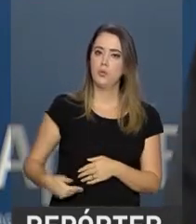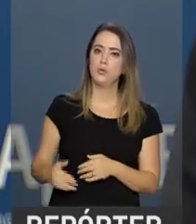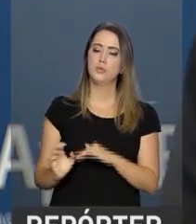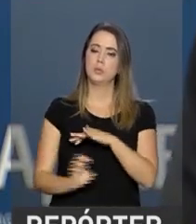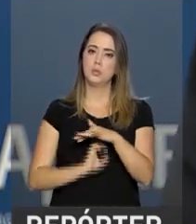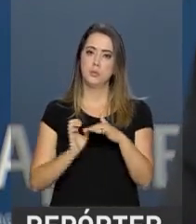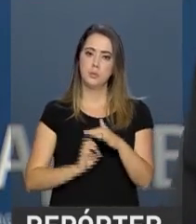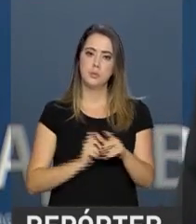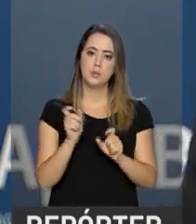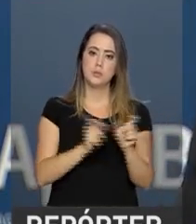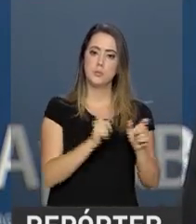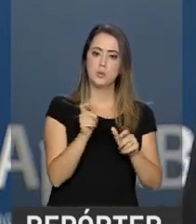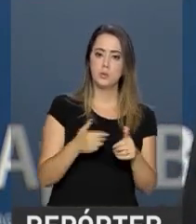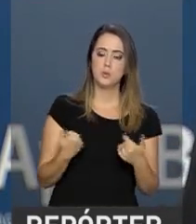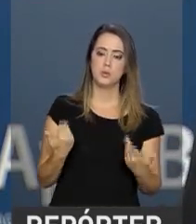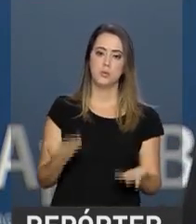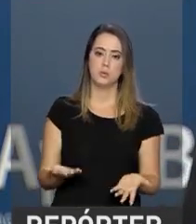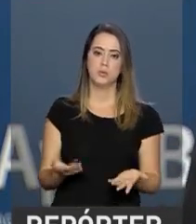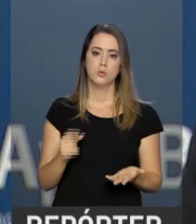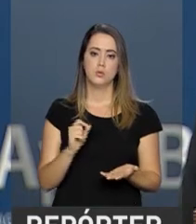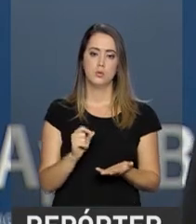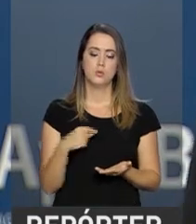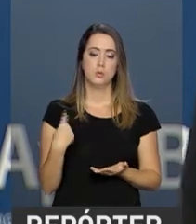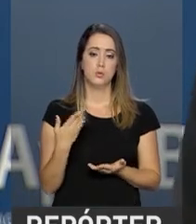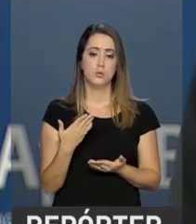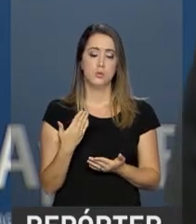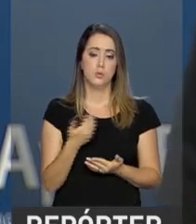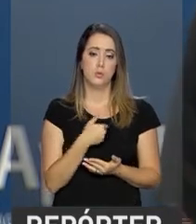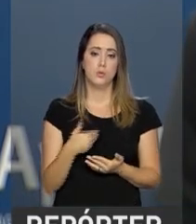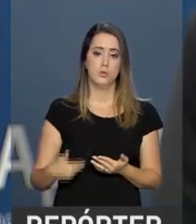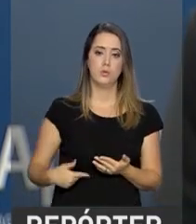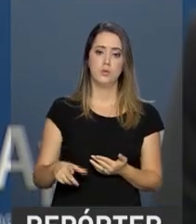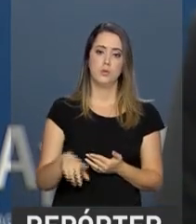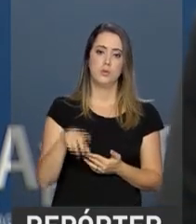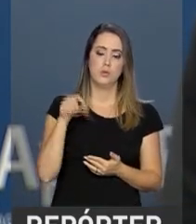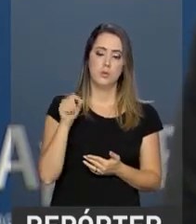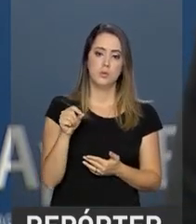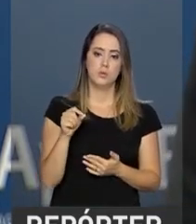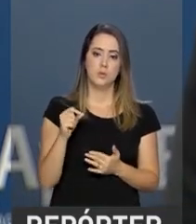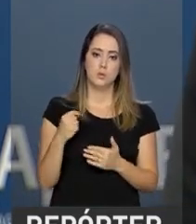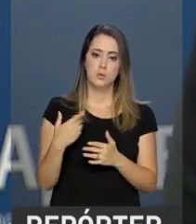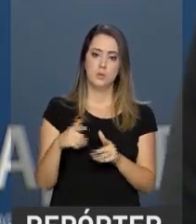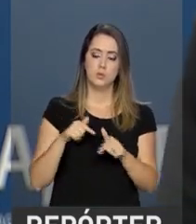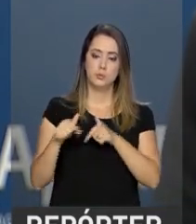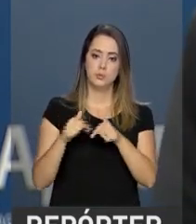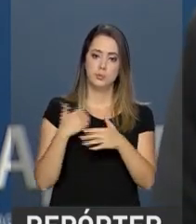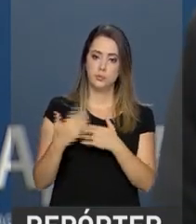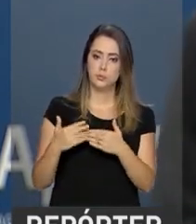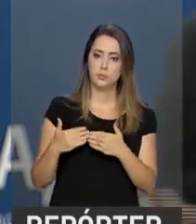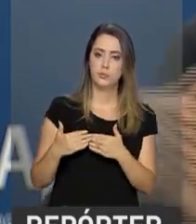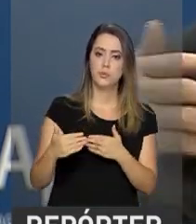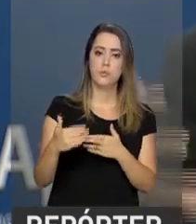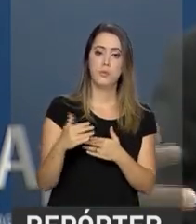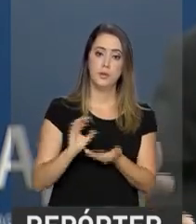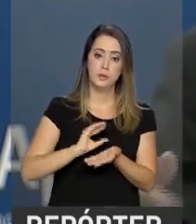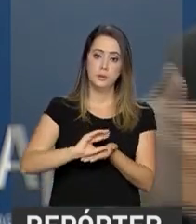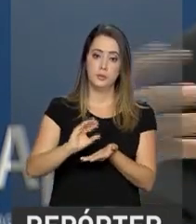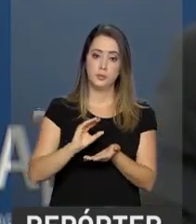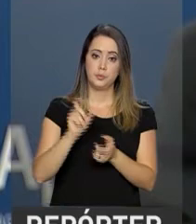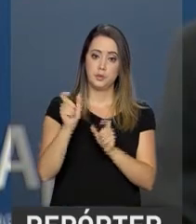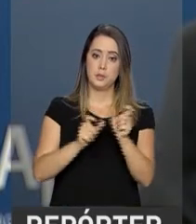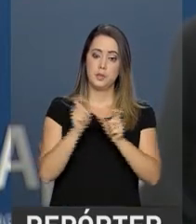empreendedores então é quando o governo toma determinadas medidas e os seus empreendedores